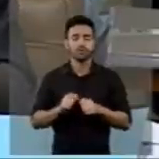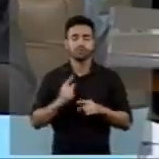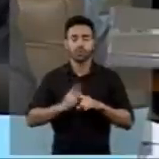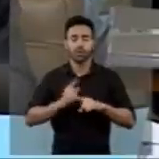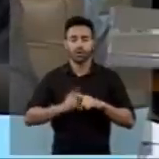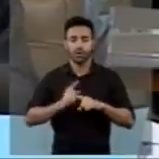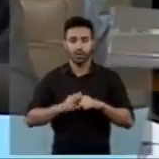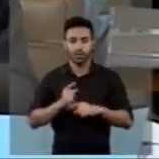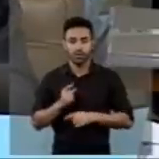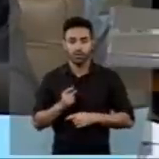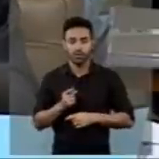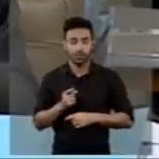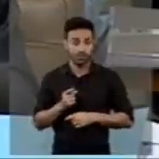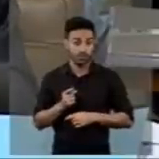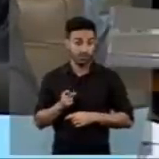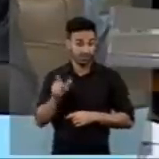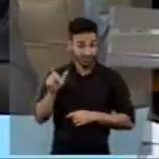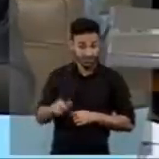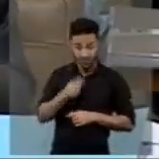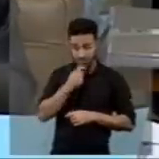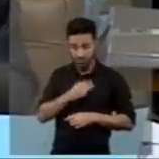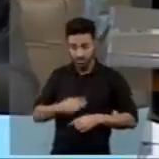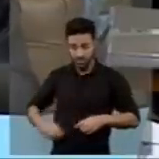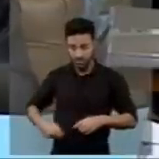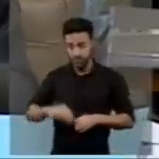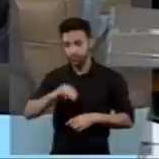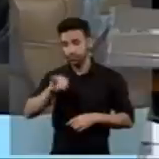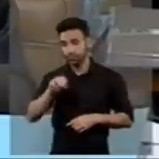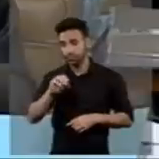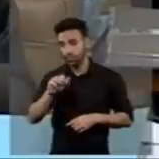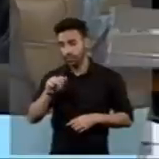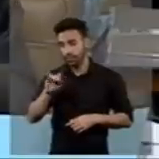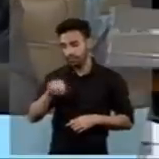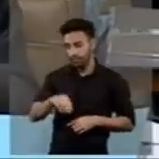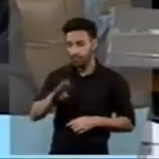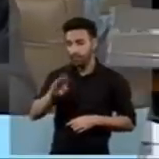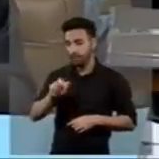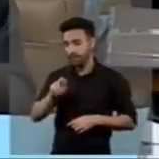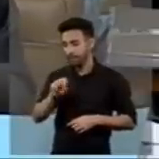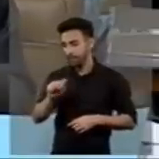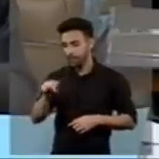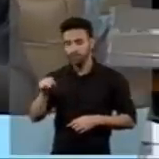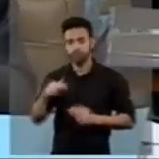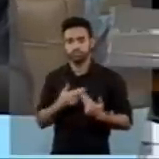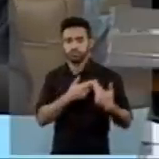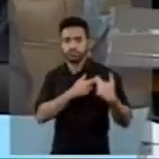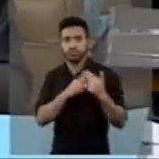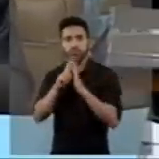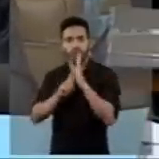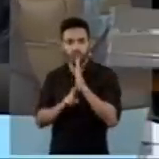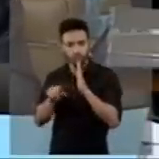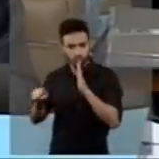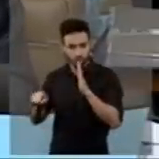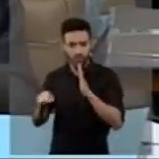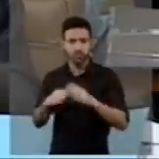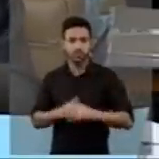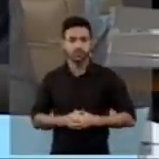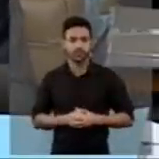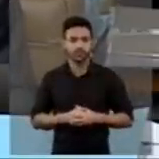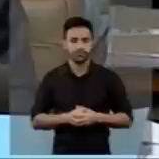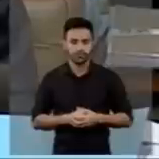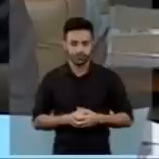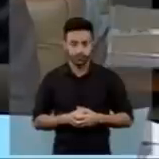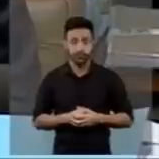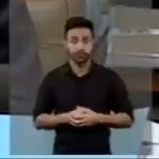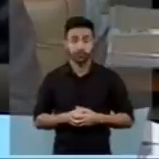observação então feita pelo eminente ministro Joaquim Barbosa, relator daquela causa, no sentido de que, aspas,